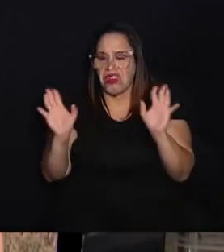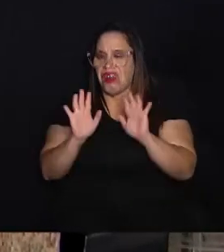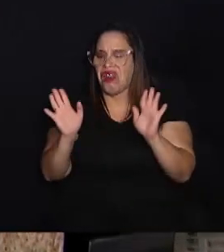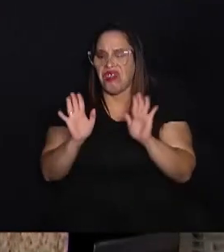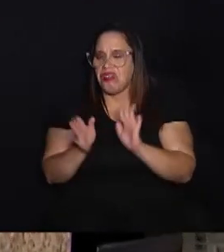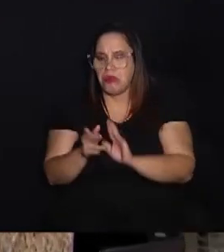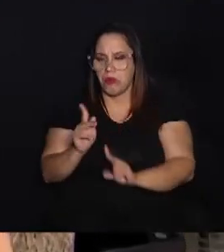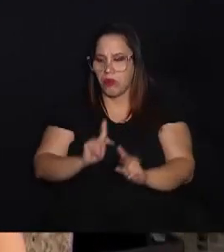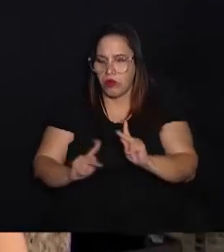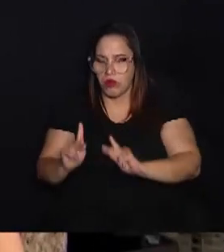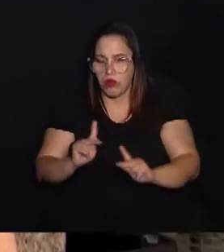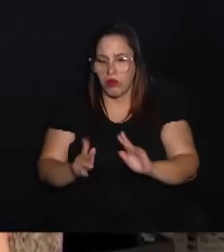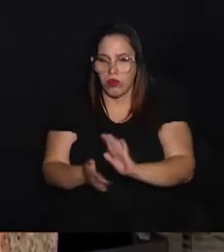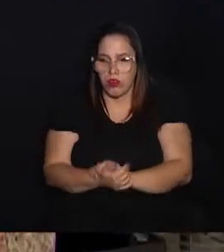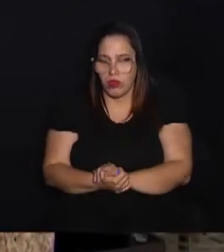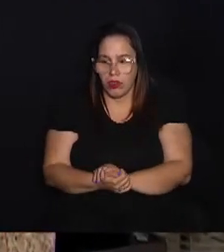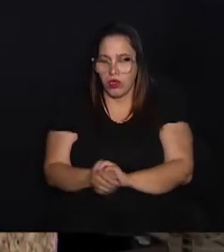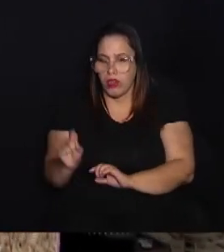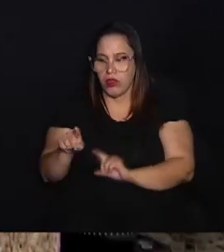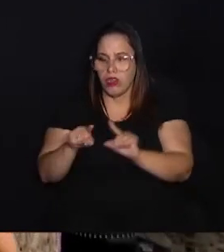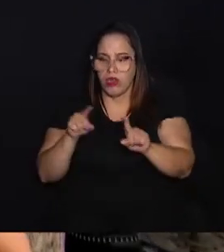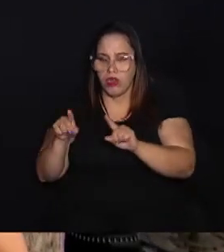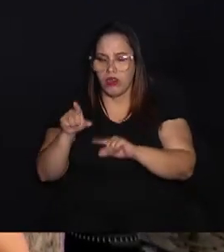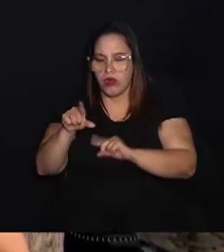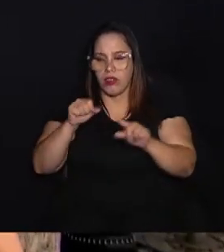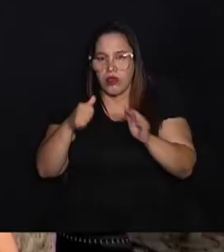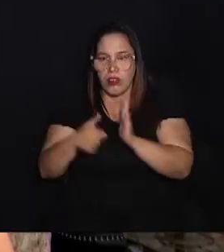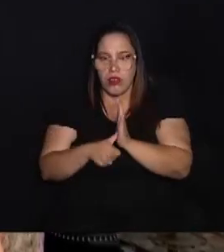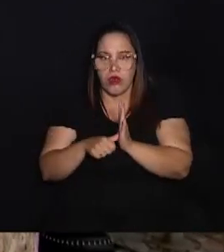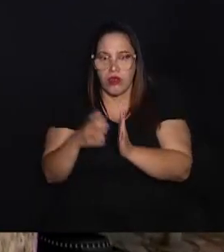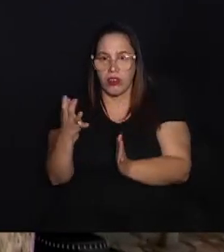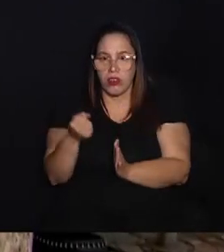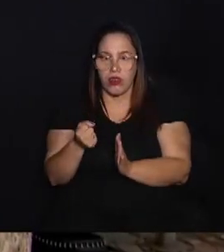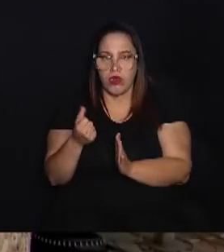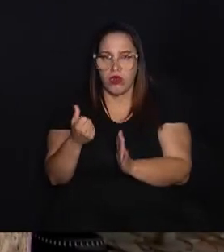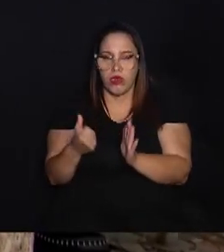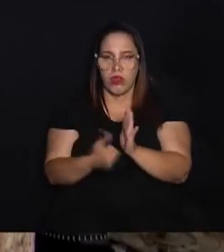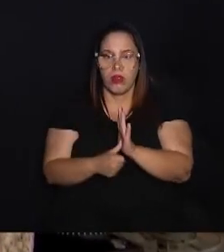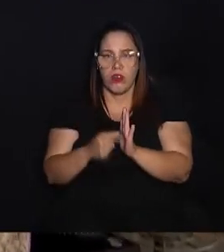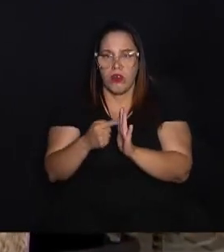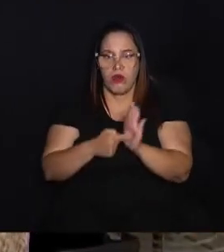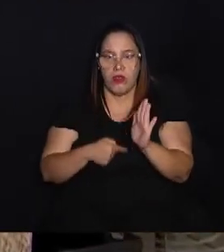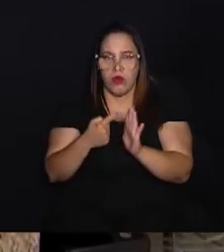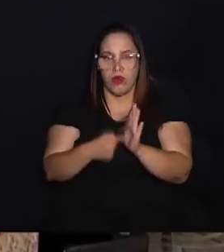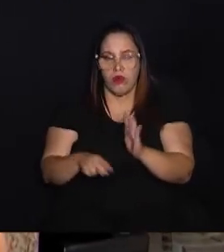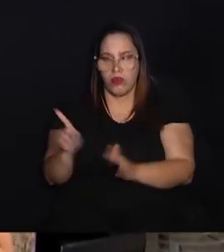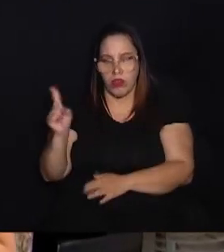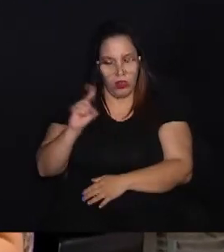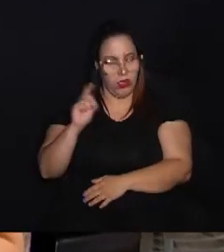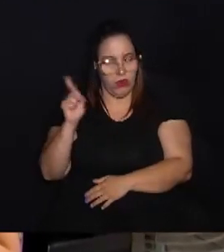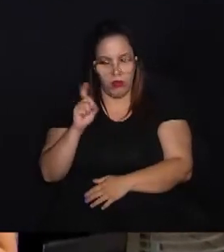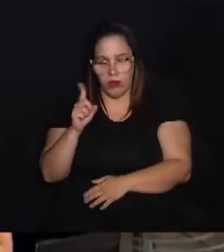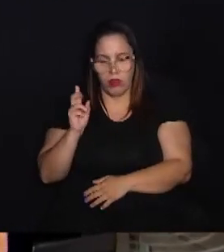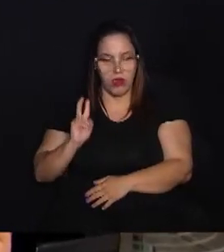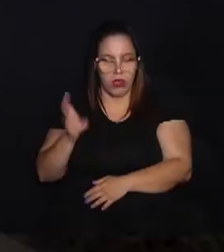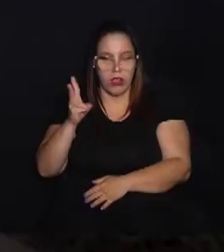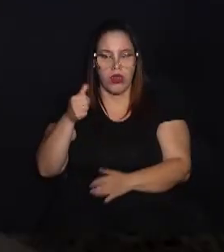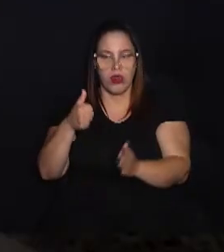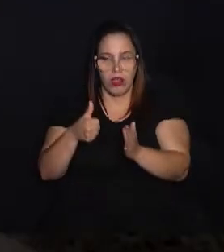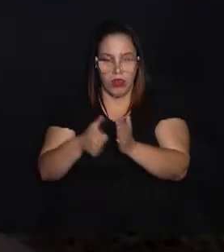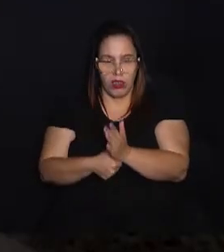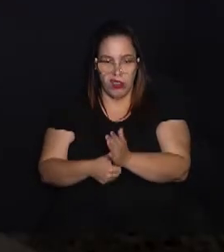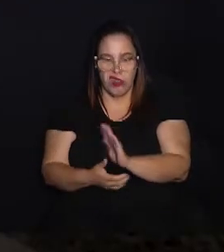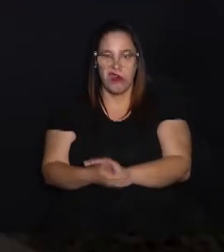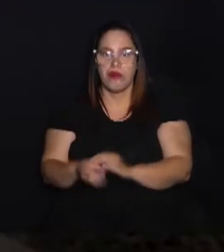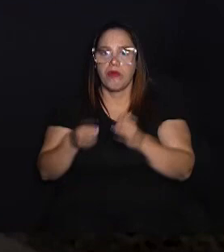população. Você alguma vez já votou branco ou votou nulo? Não, sempre voto para alguém.